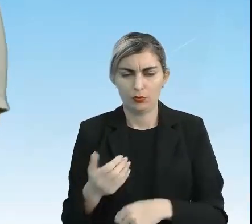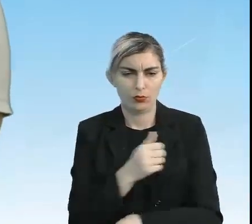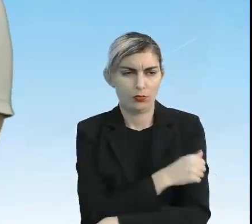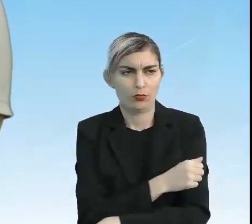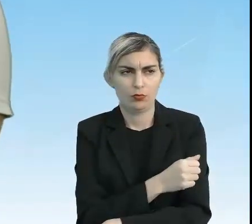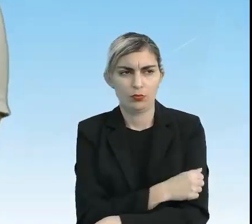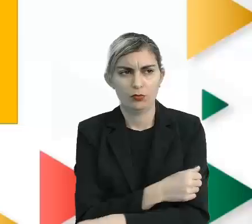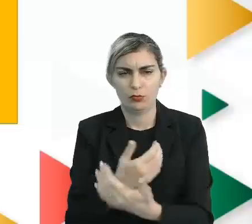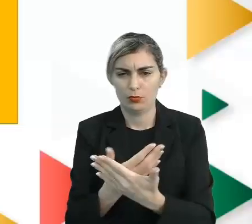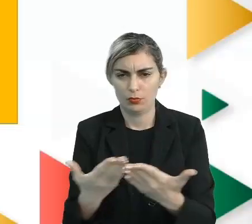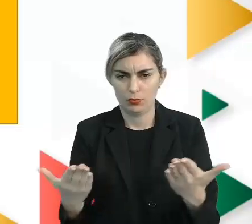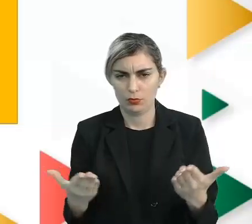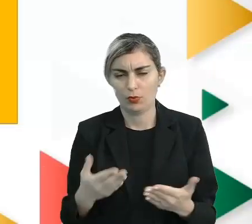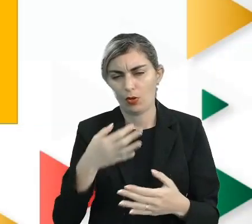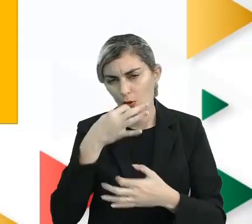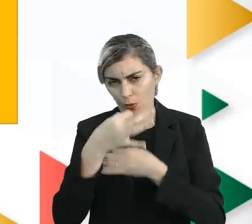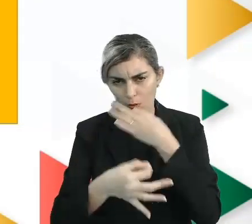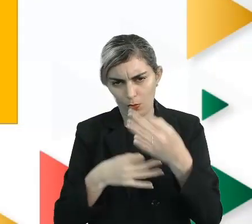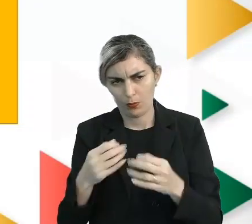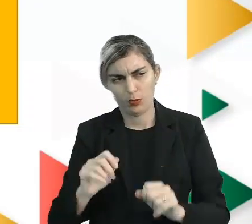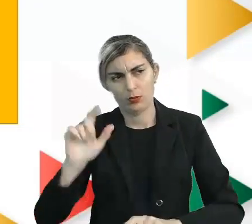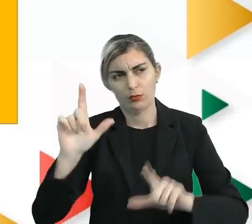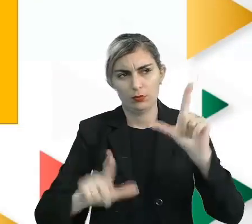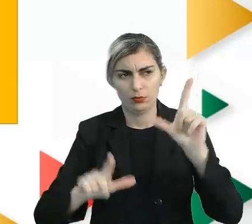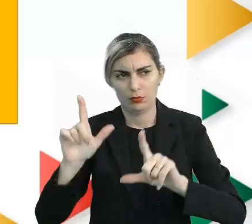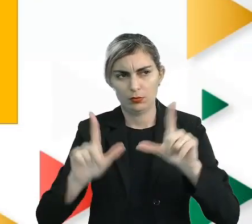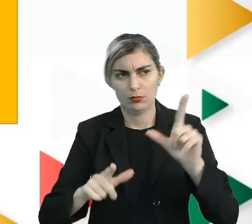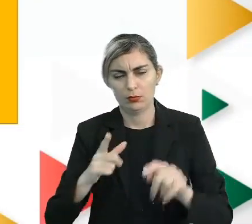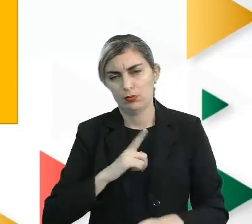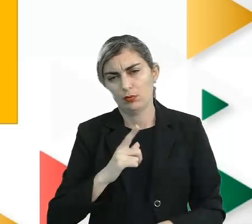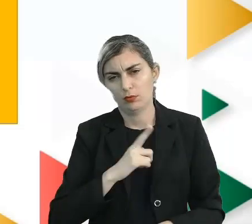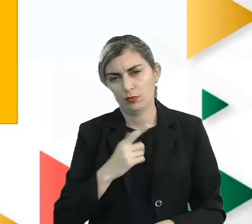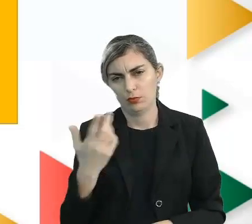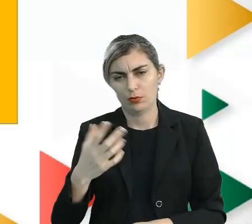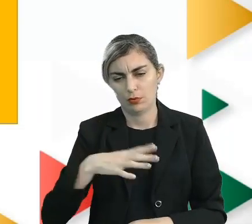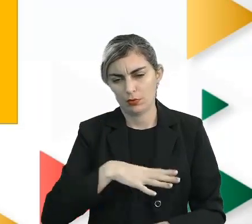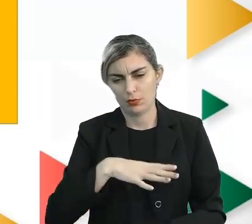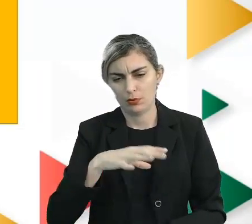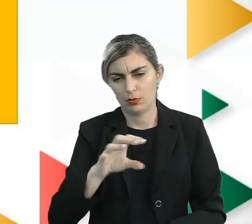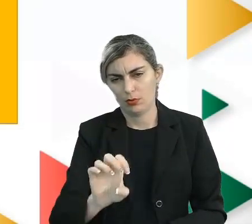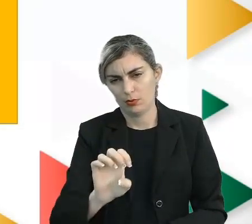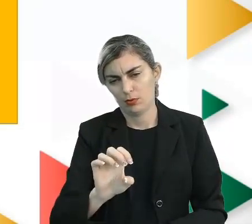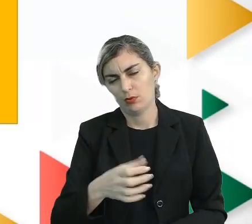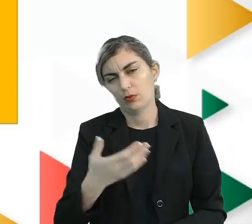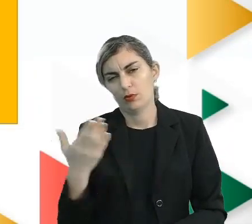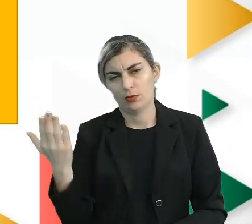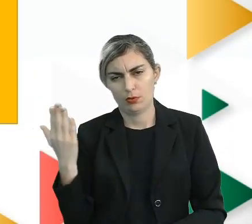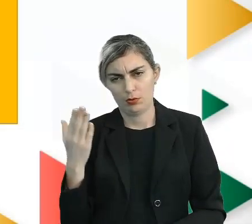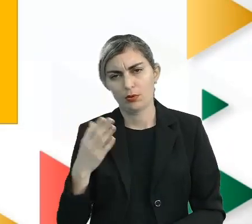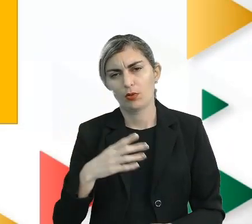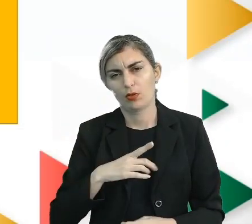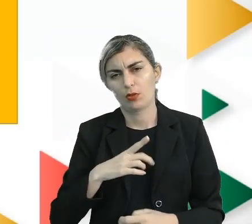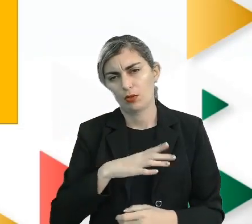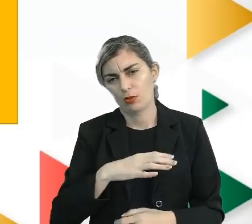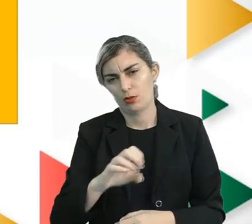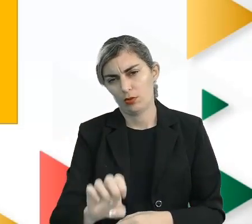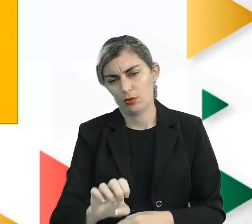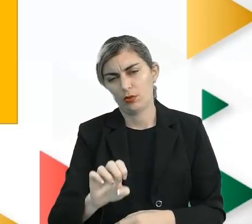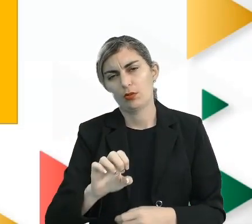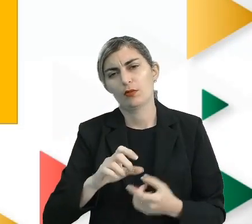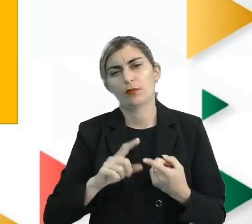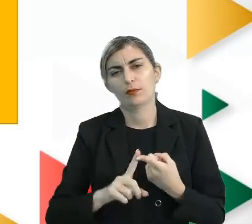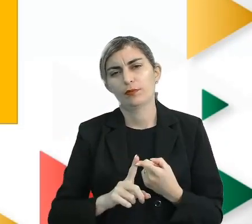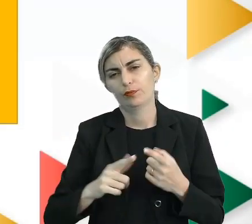para o senhor, justamente esse comentário. Na tela, nós temos aí ética. Aí, no caso, aqui é um modo de ser, o